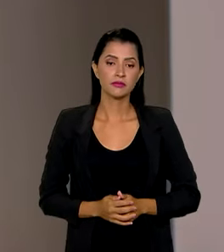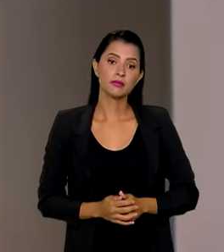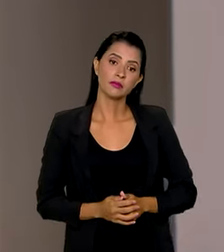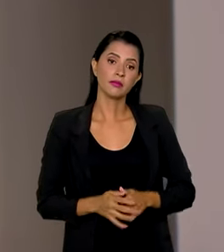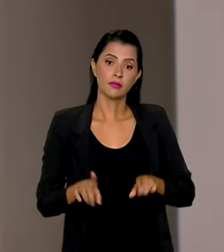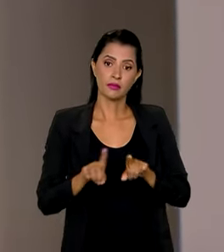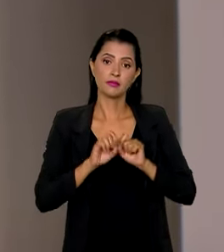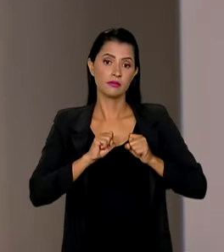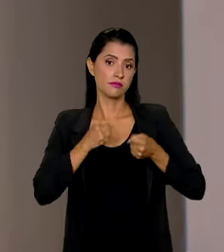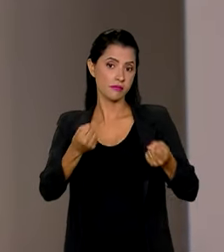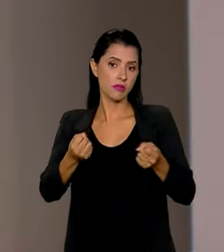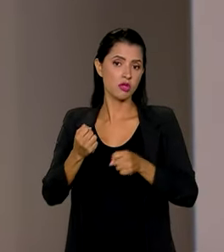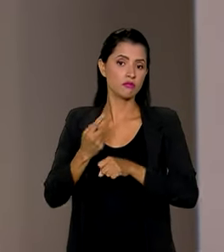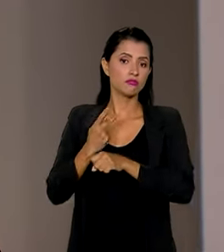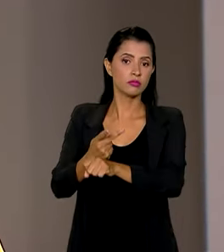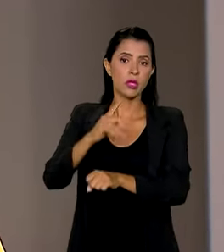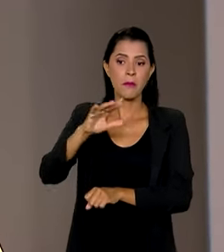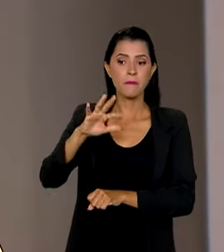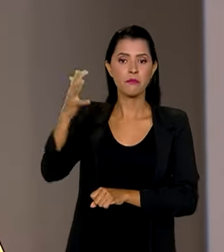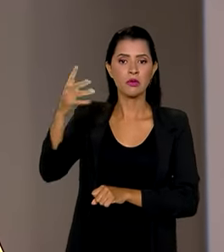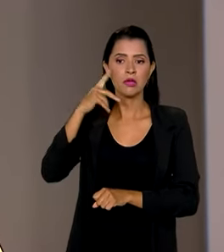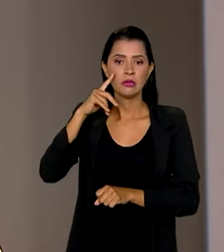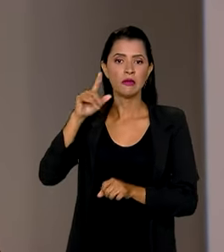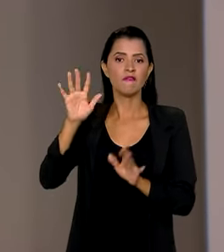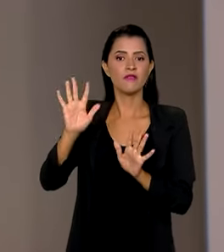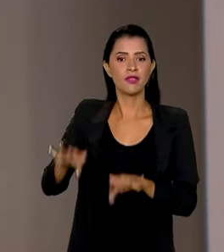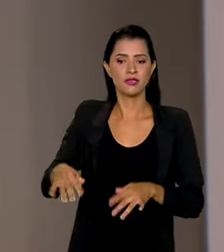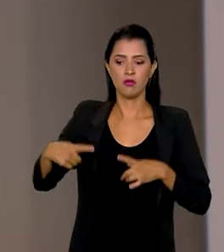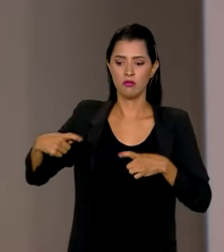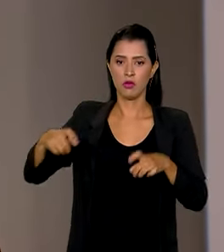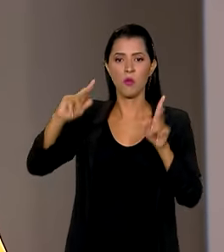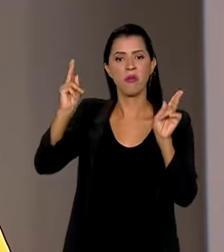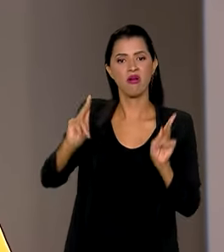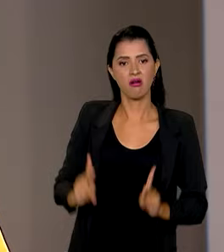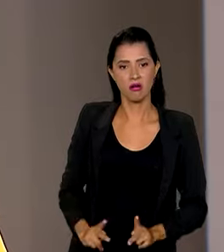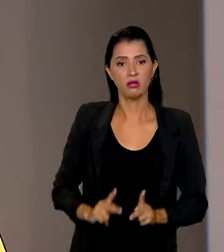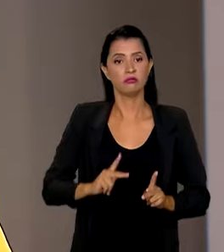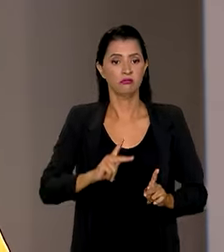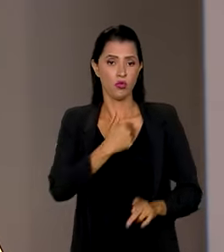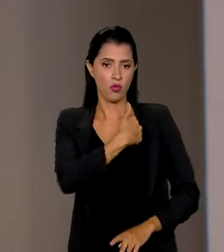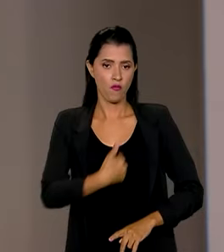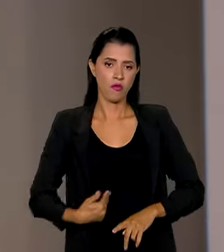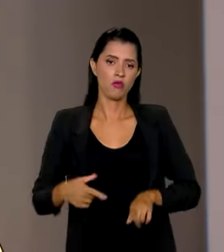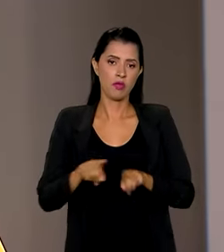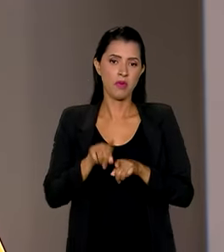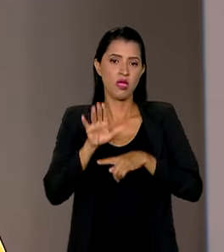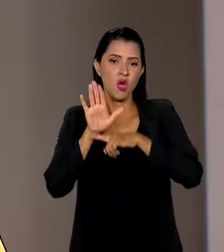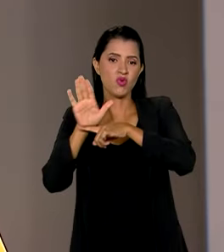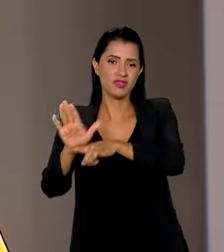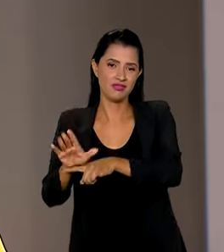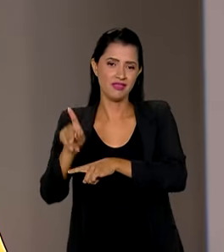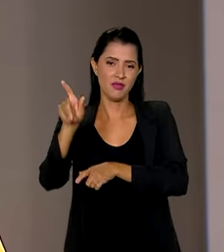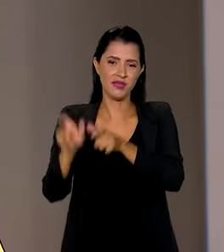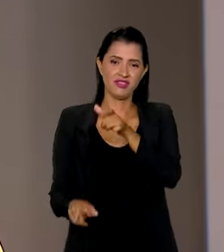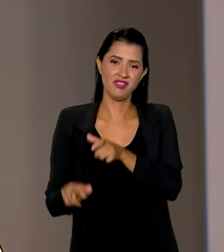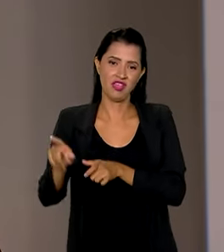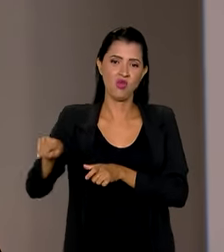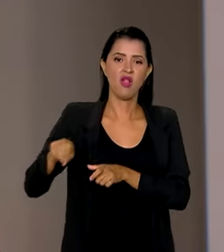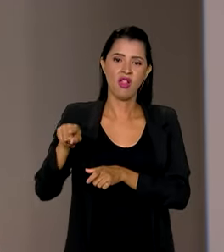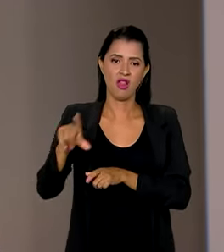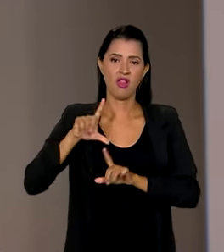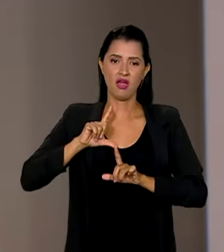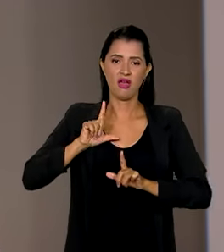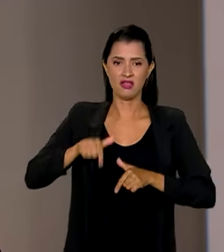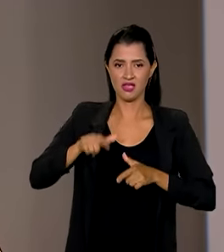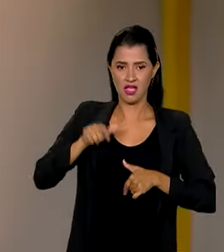e além de agir em busca de uma solução pacífica para o conflito o governo trabalha no auxílio a brasileiros que estão em Israel e